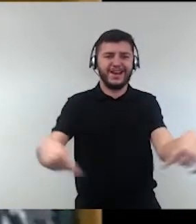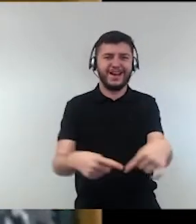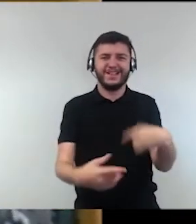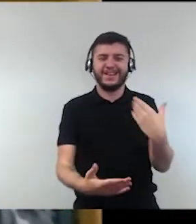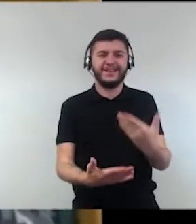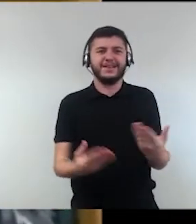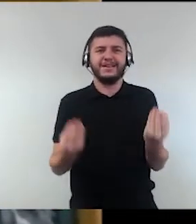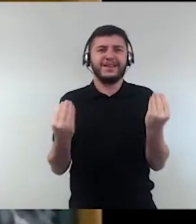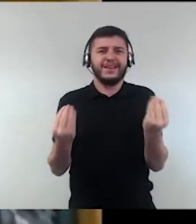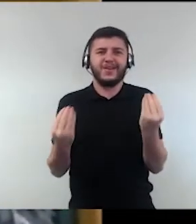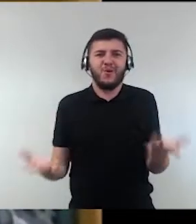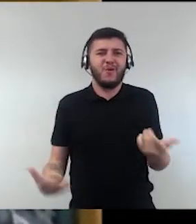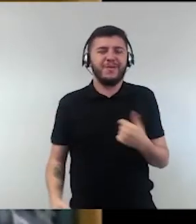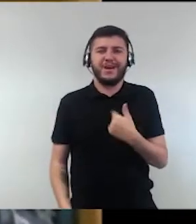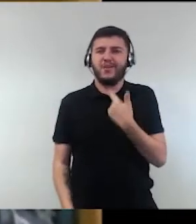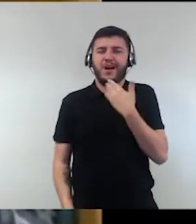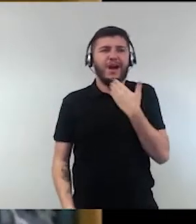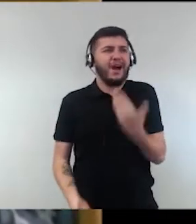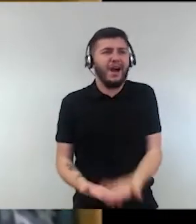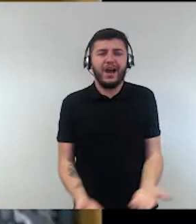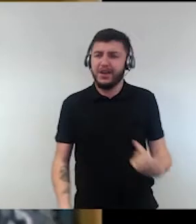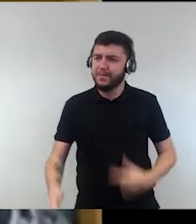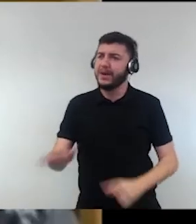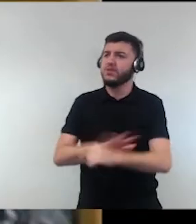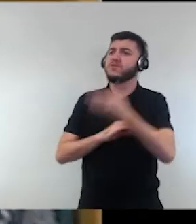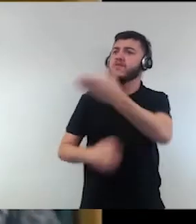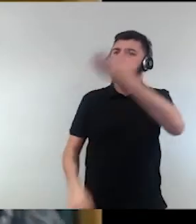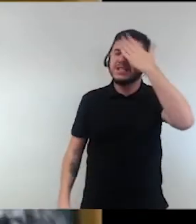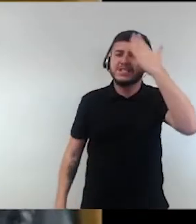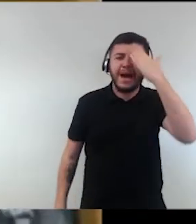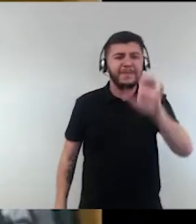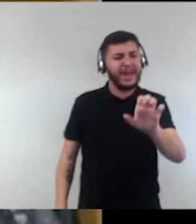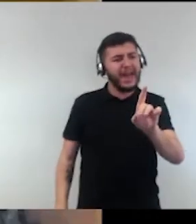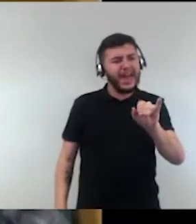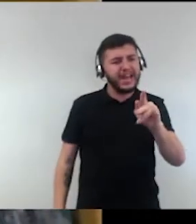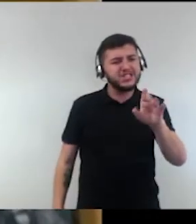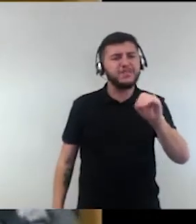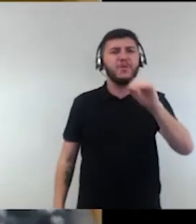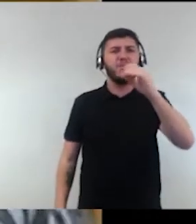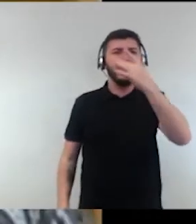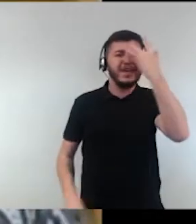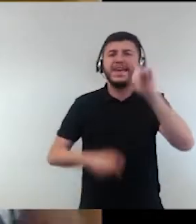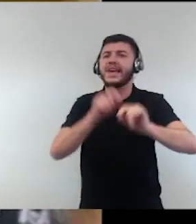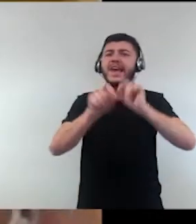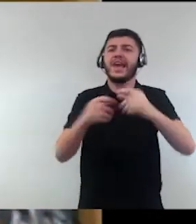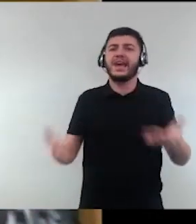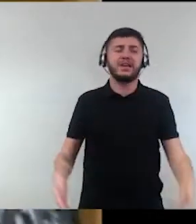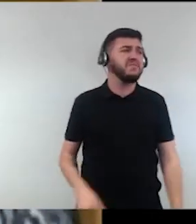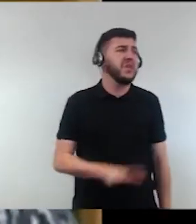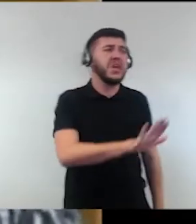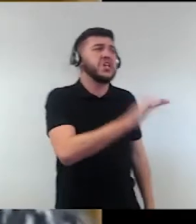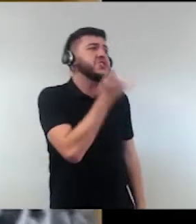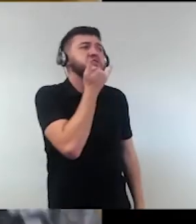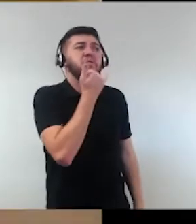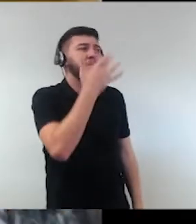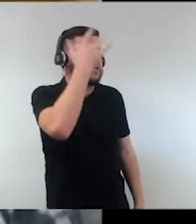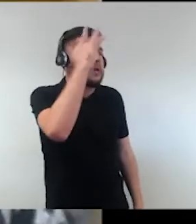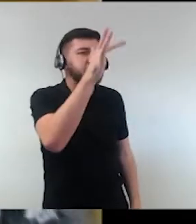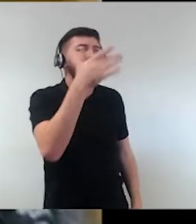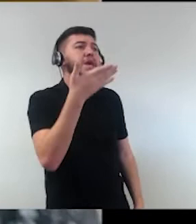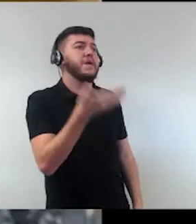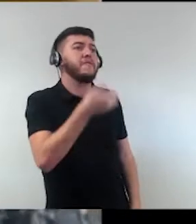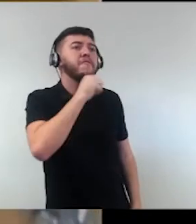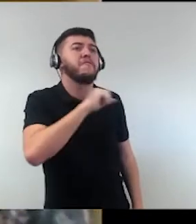eu disse para ele, você sabe quem foi Édipo? Não sei, a minha avó que gostava do personagem. Eu falei, então senta aí, eu já estava com o